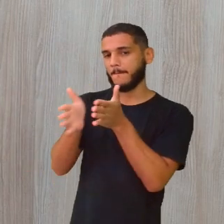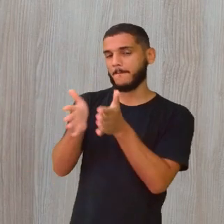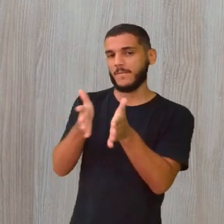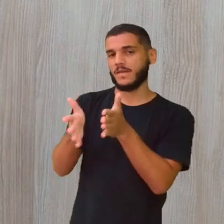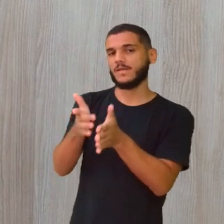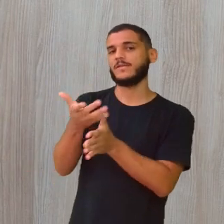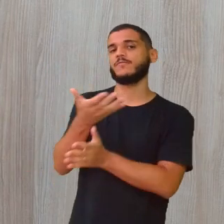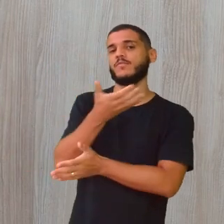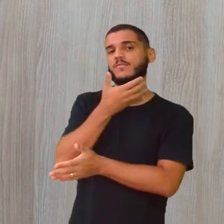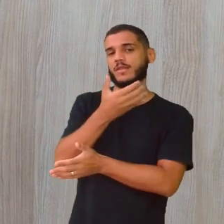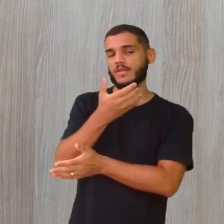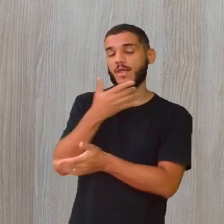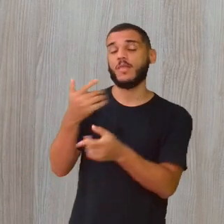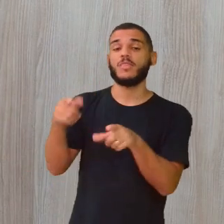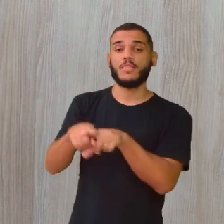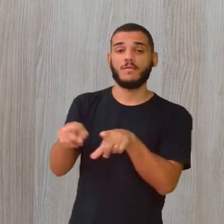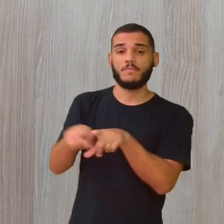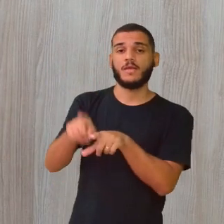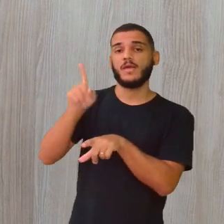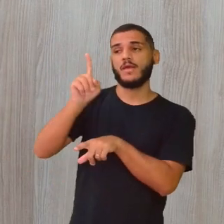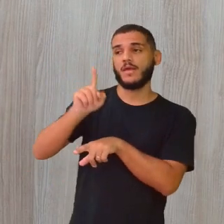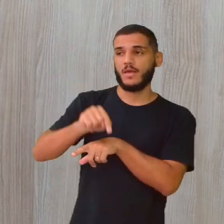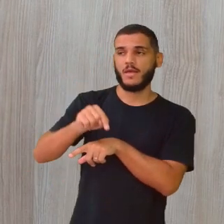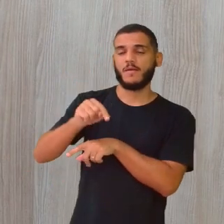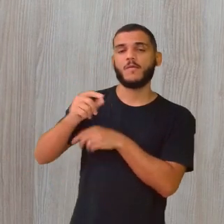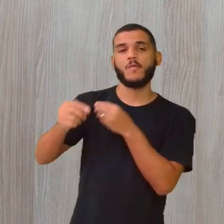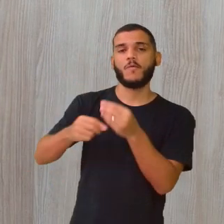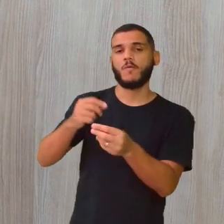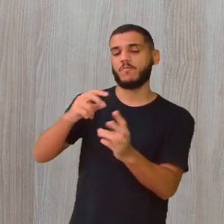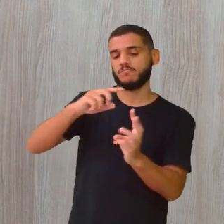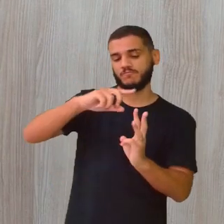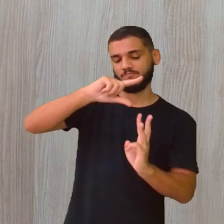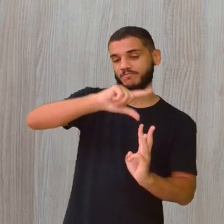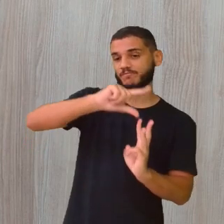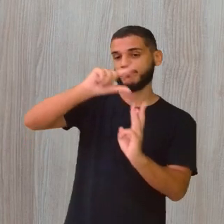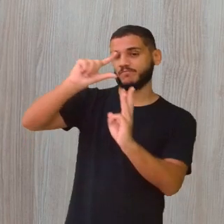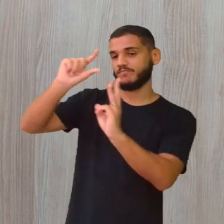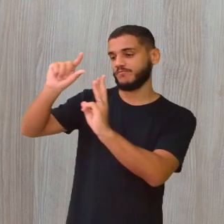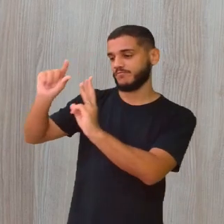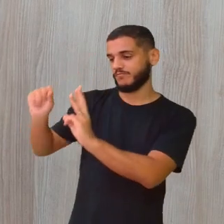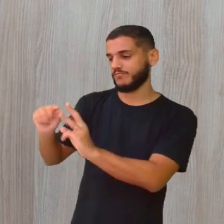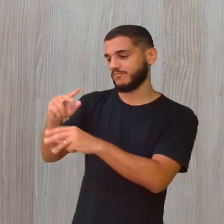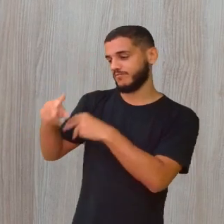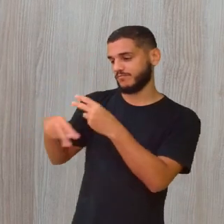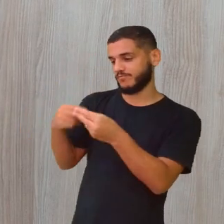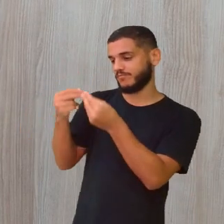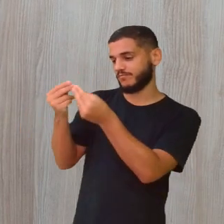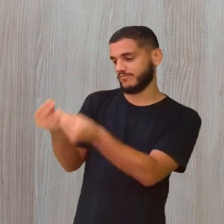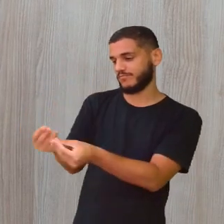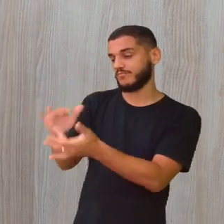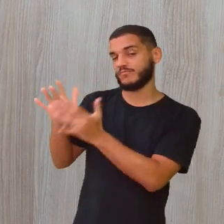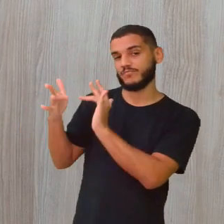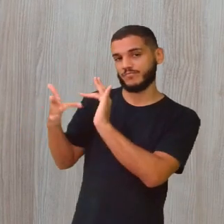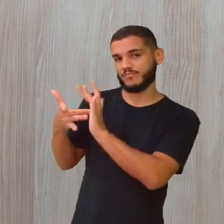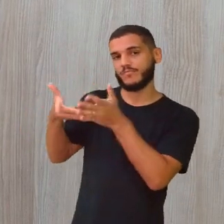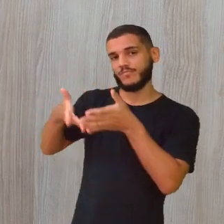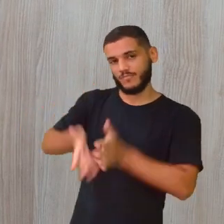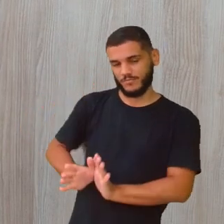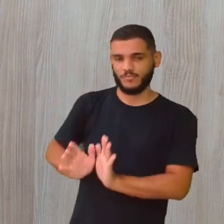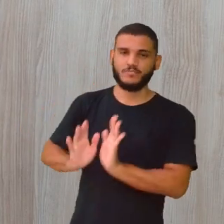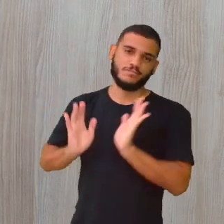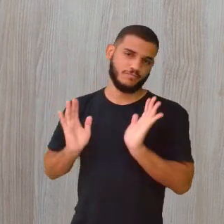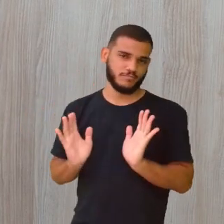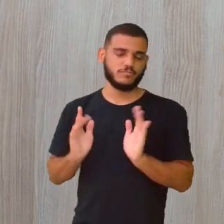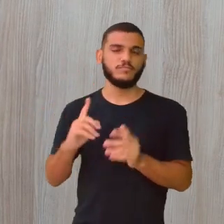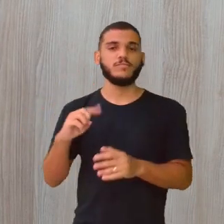Natal pode, né, advir justamente dos Reis Magos levando presentes para Jesus quando este nasceu. Isso.